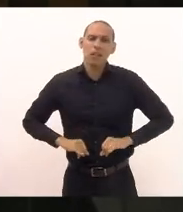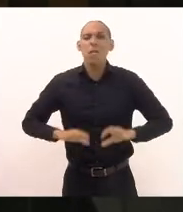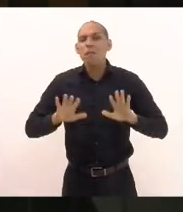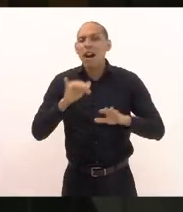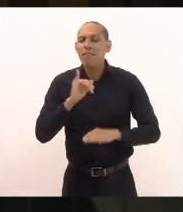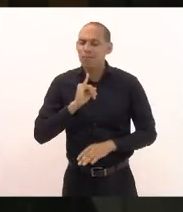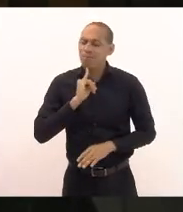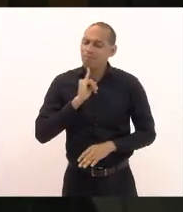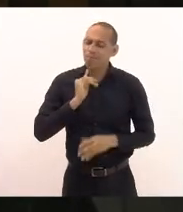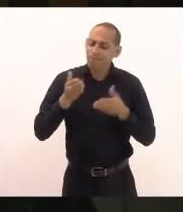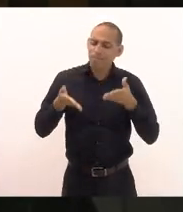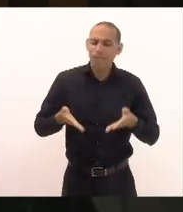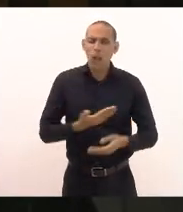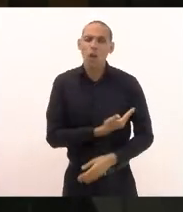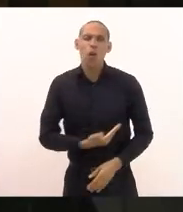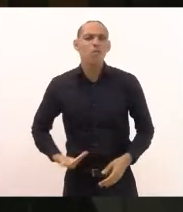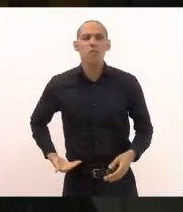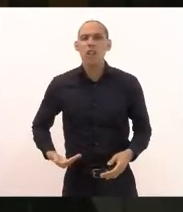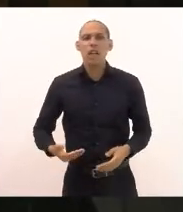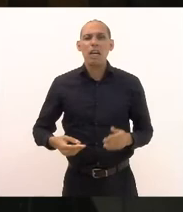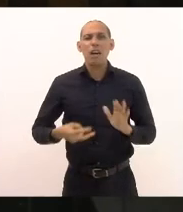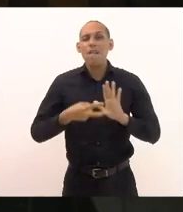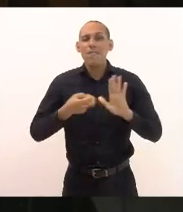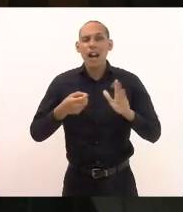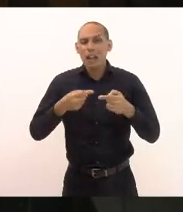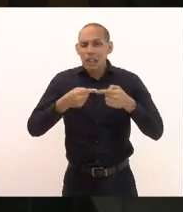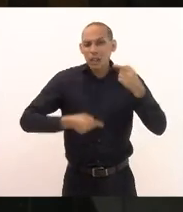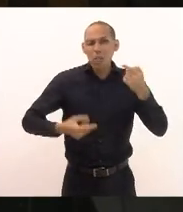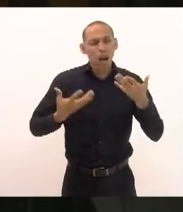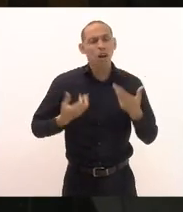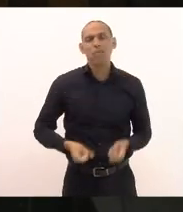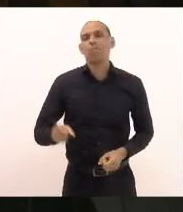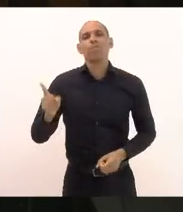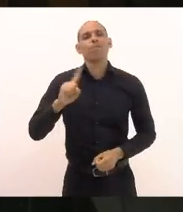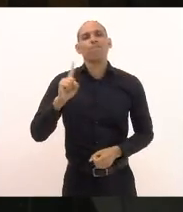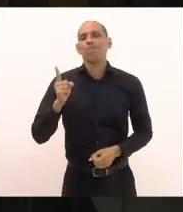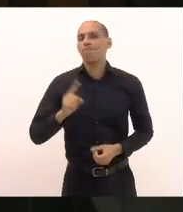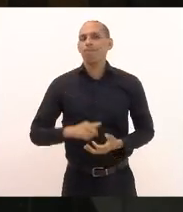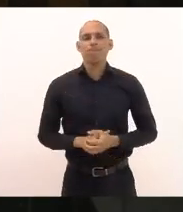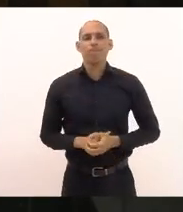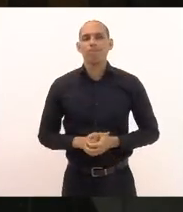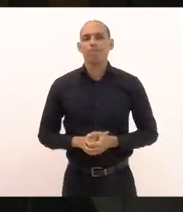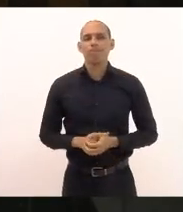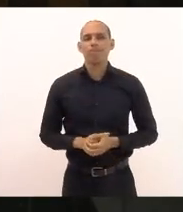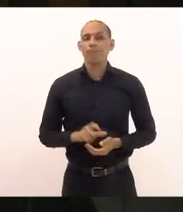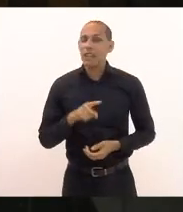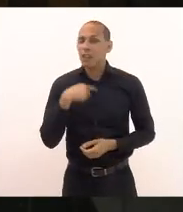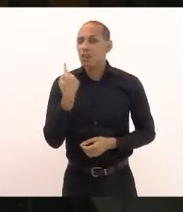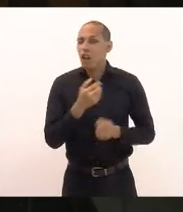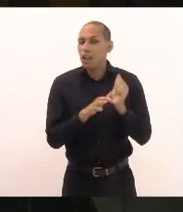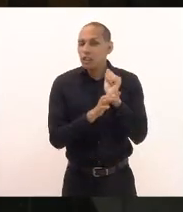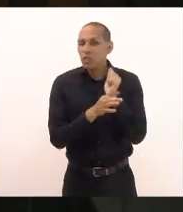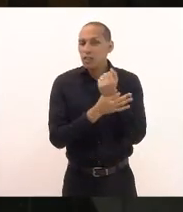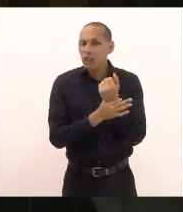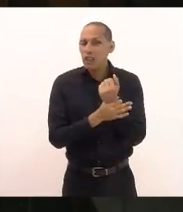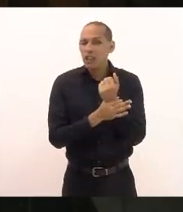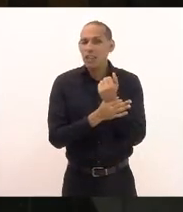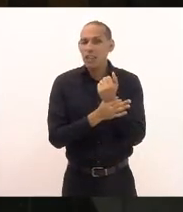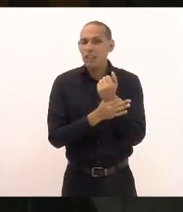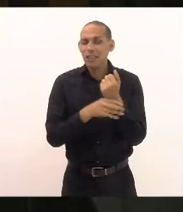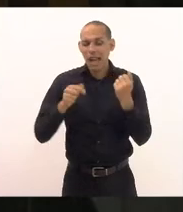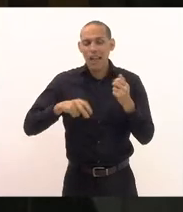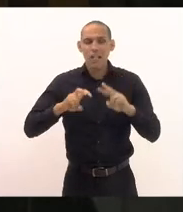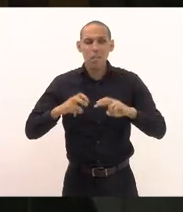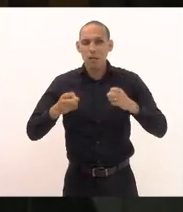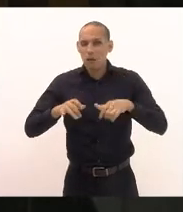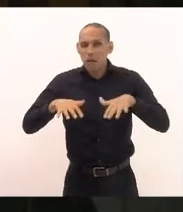Infelizmente, o governo não aceitou derrubar esse veto e a gente não tinha segurança de que conseguiria uma maioria no plenário